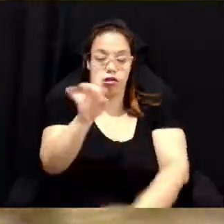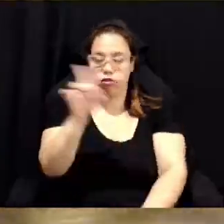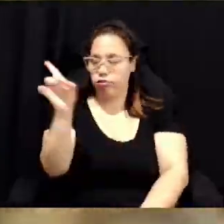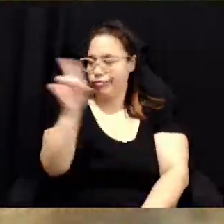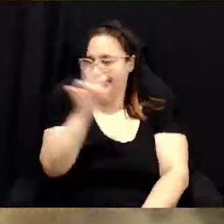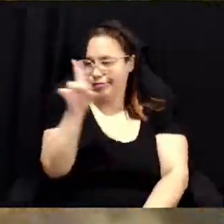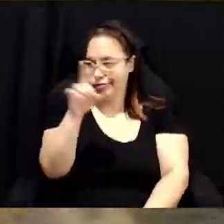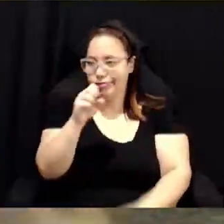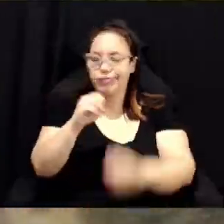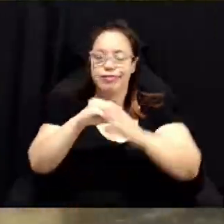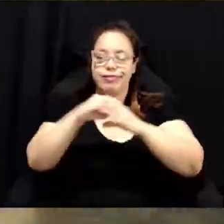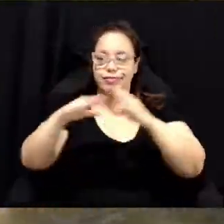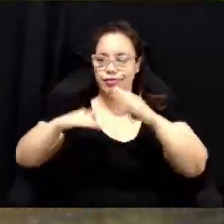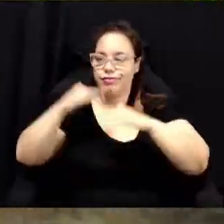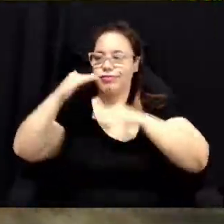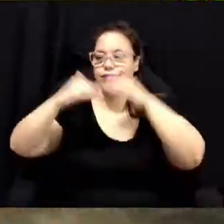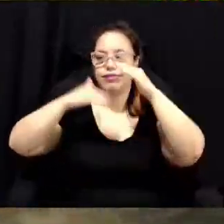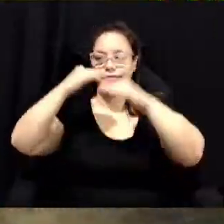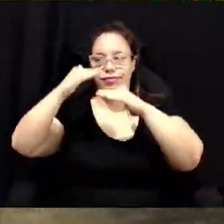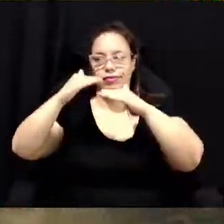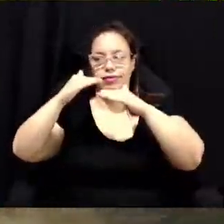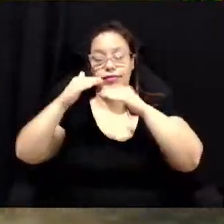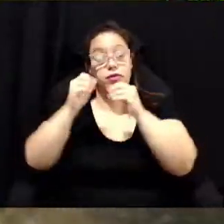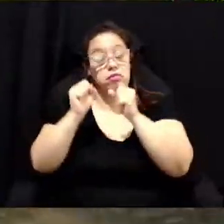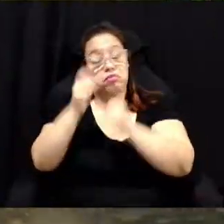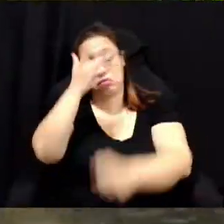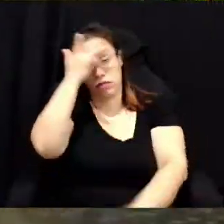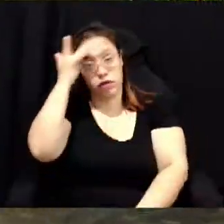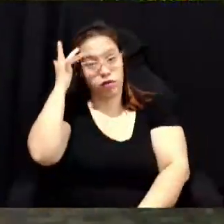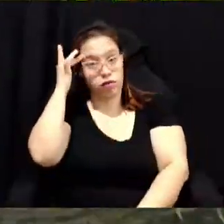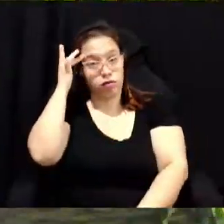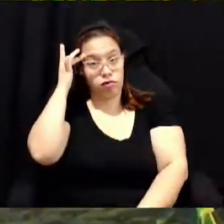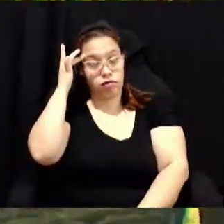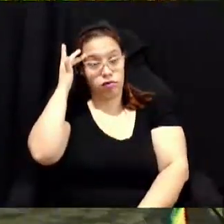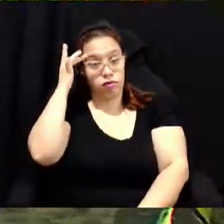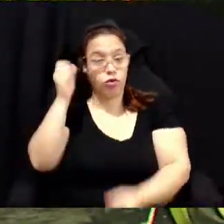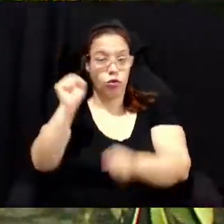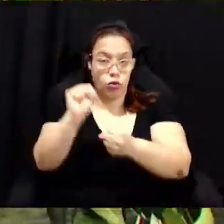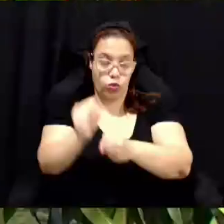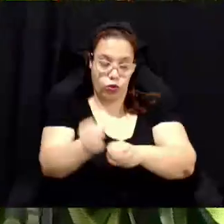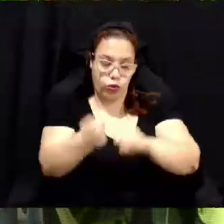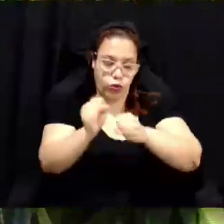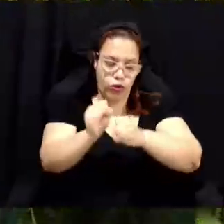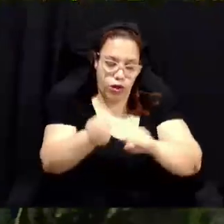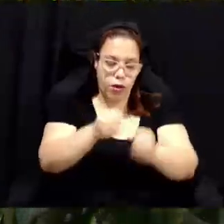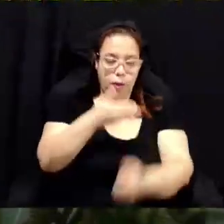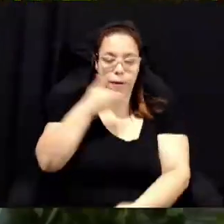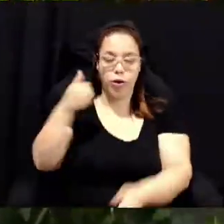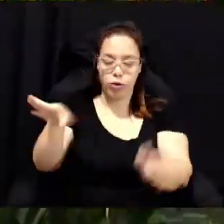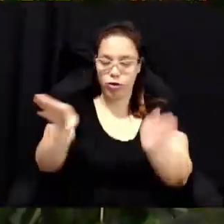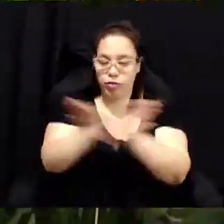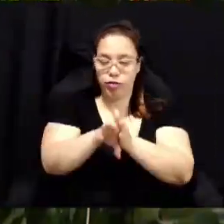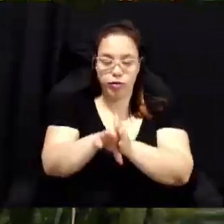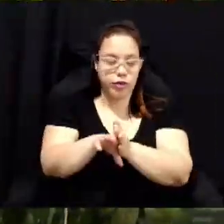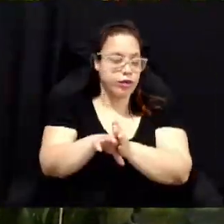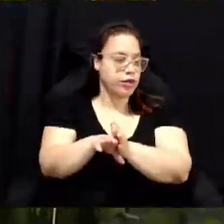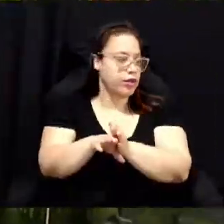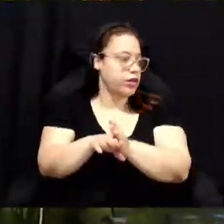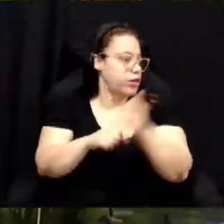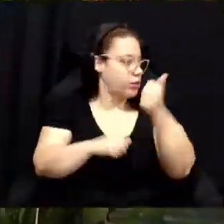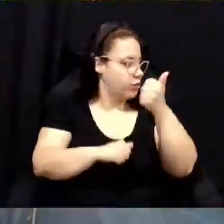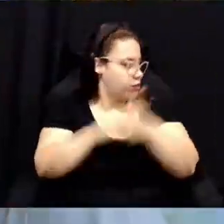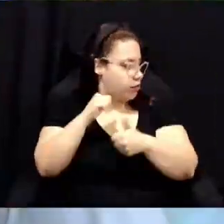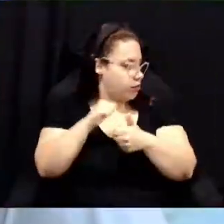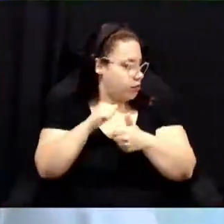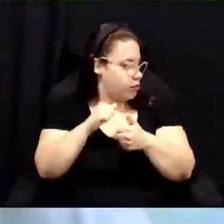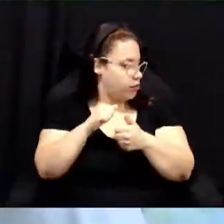características, esses atributos para que a pessoa saia daqui com uma capacidade de remada melhor do que ela chegou. E é um esporte que a canoagem pode ser praticada, né, tanto